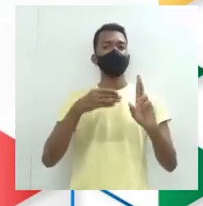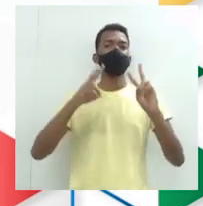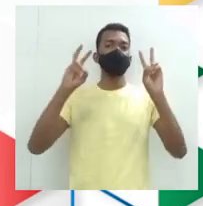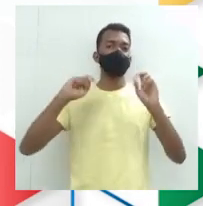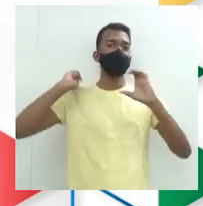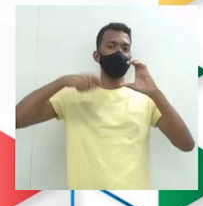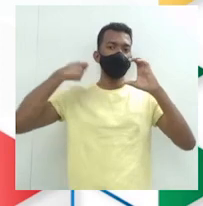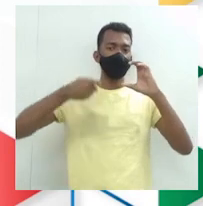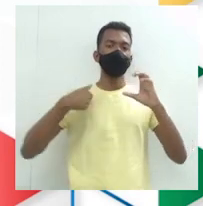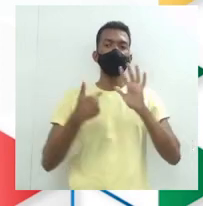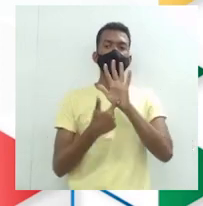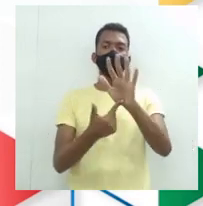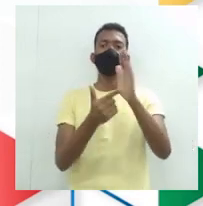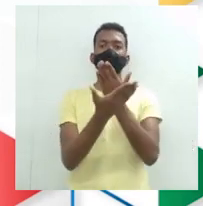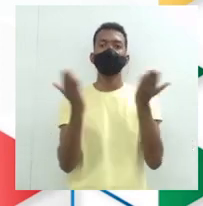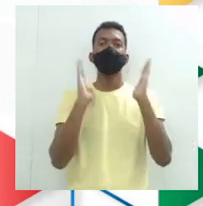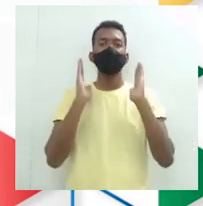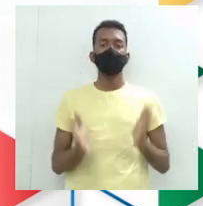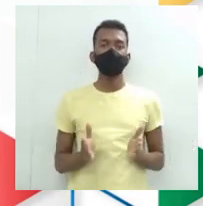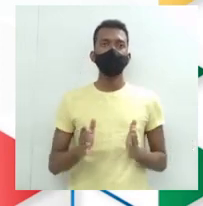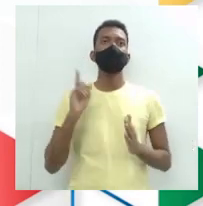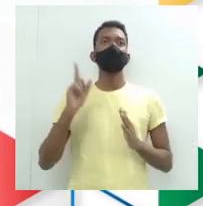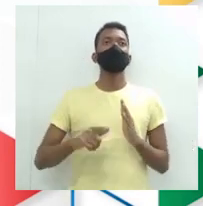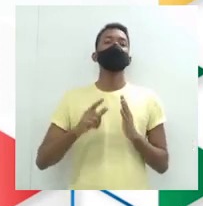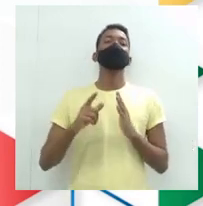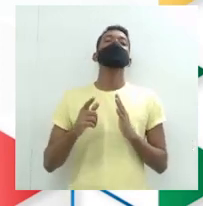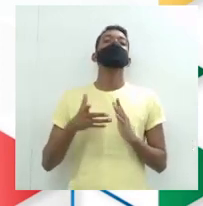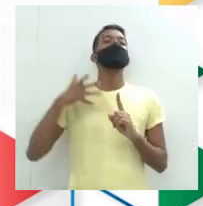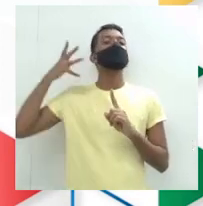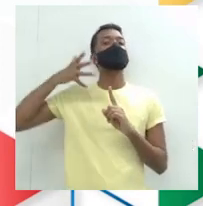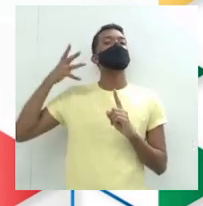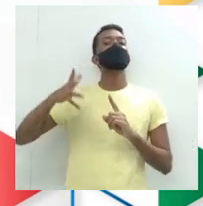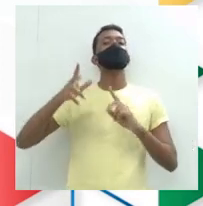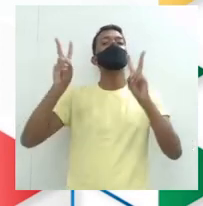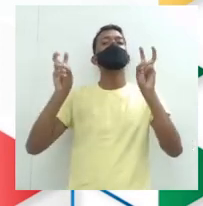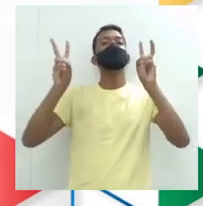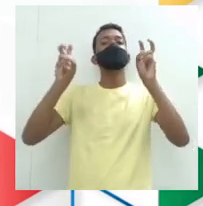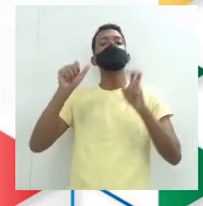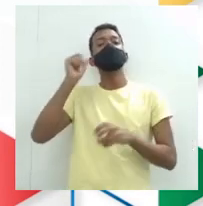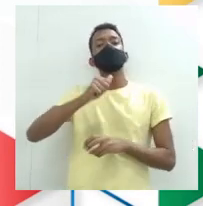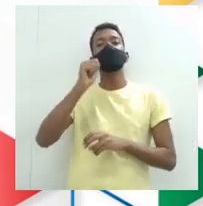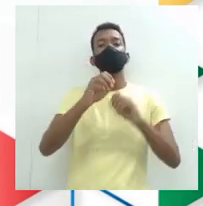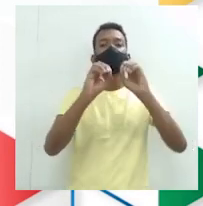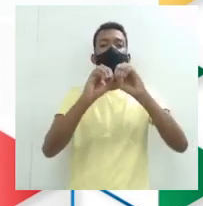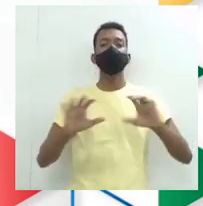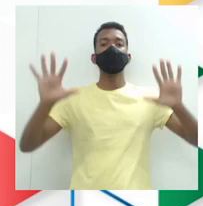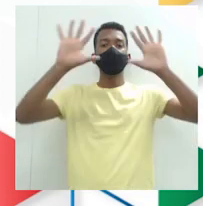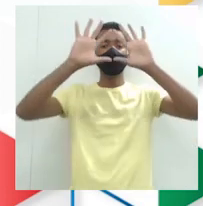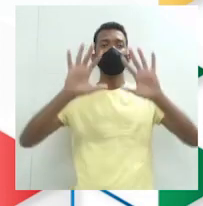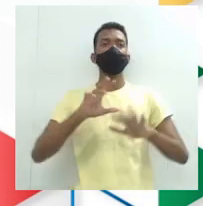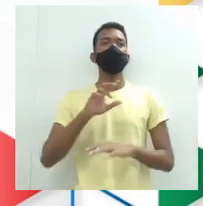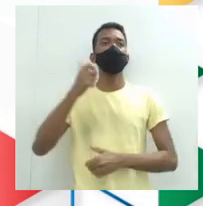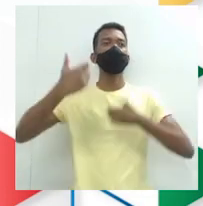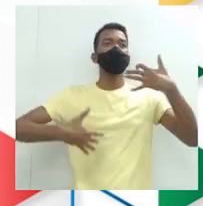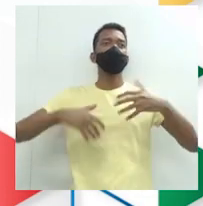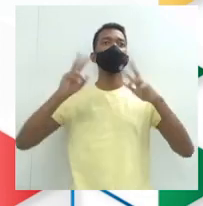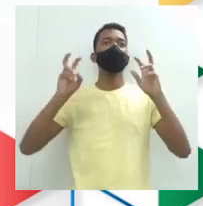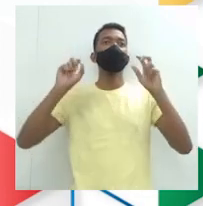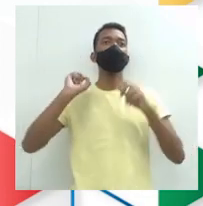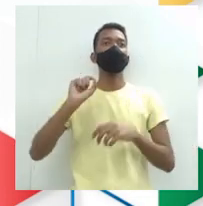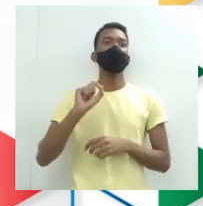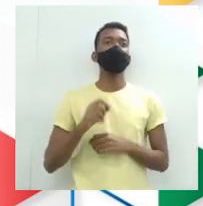vocês, que é um discurso de umas diretoras executivas da ONU, chamada de Phunzile